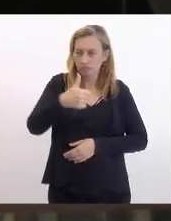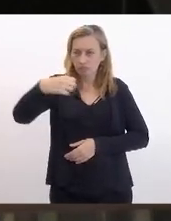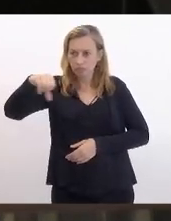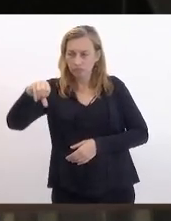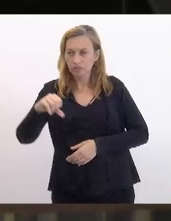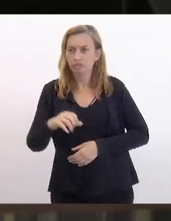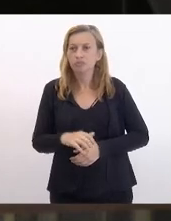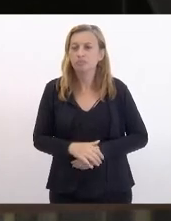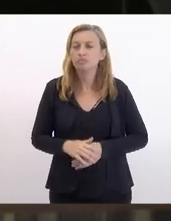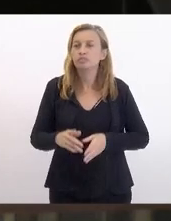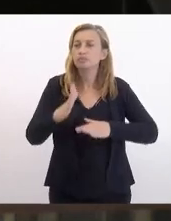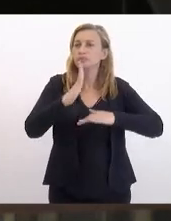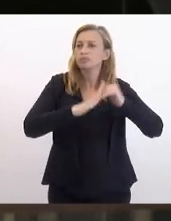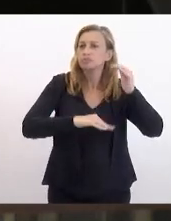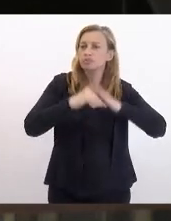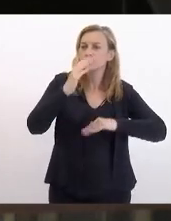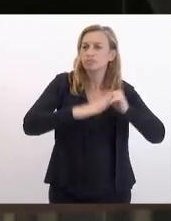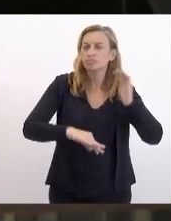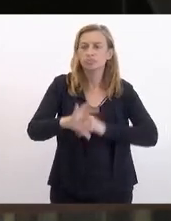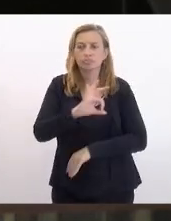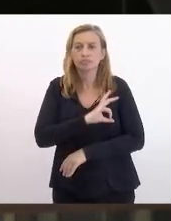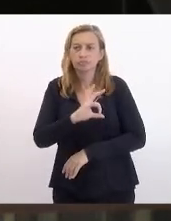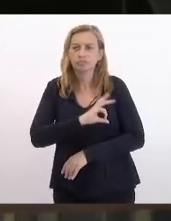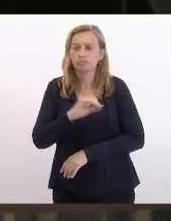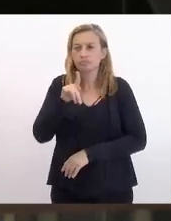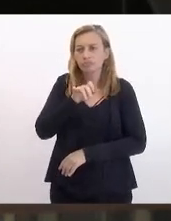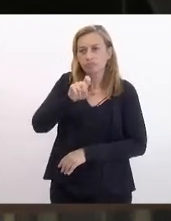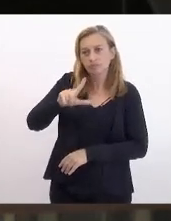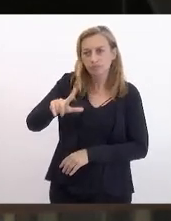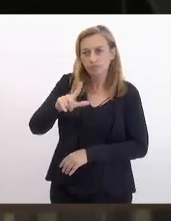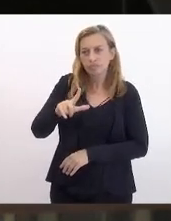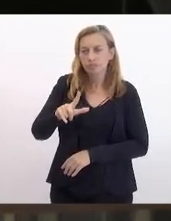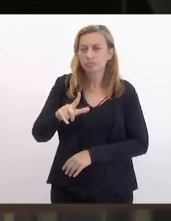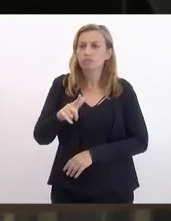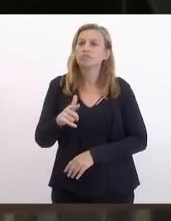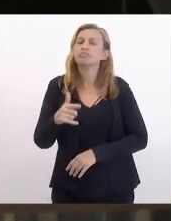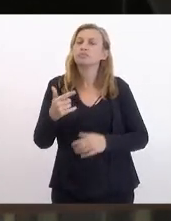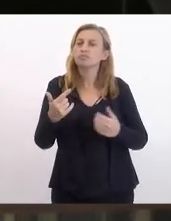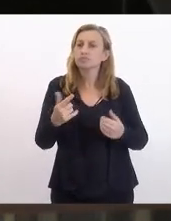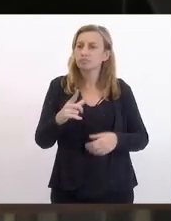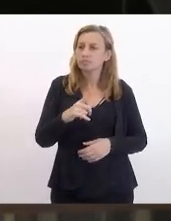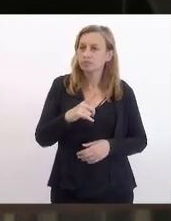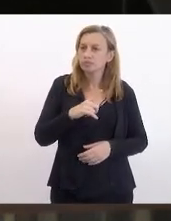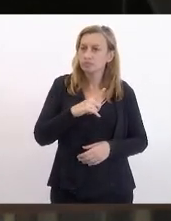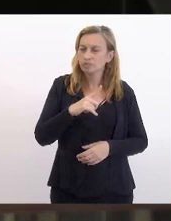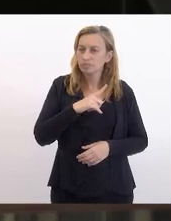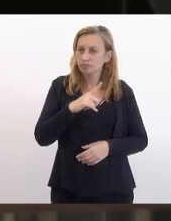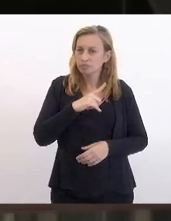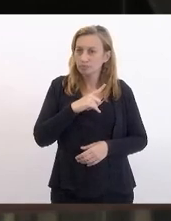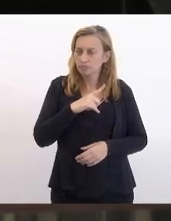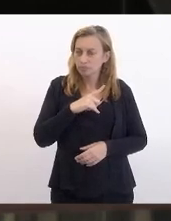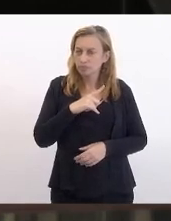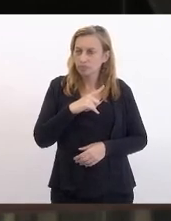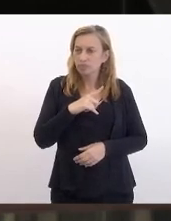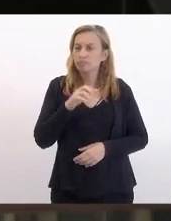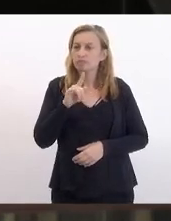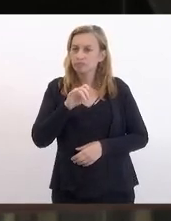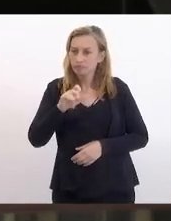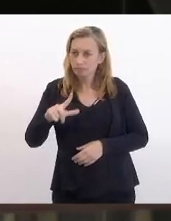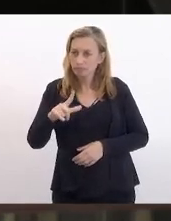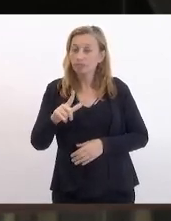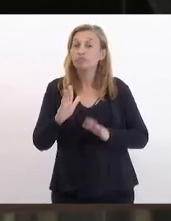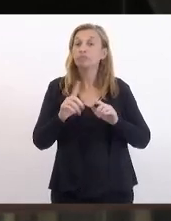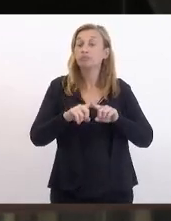os profissionais da polícia penal que tiveram sentença penal absolvo Vitória